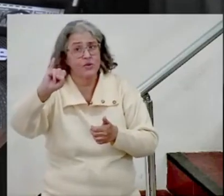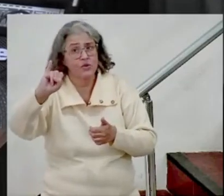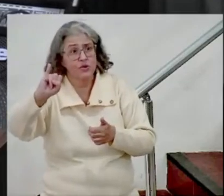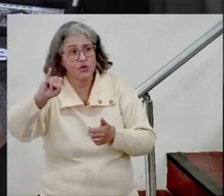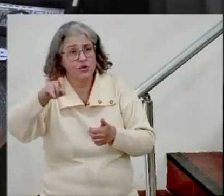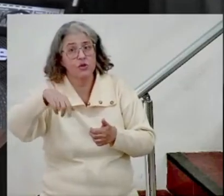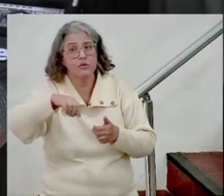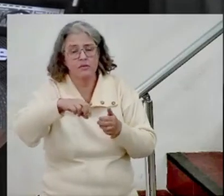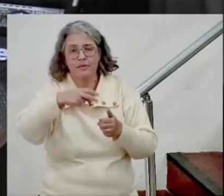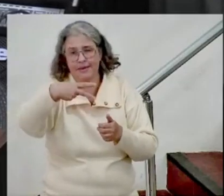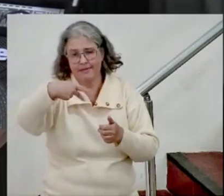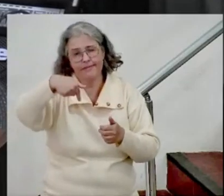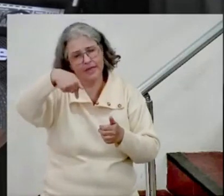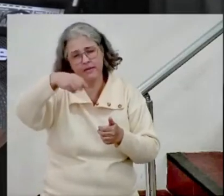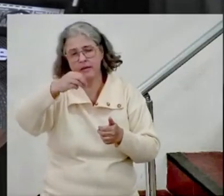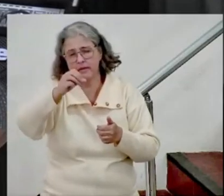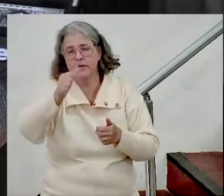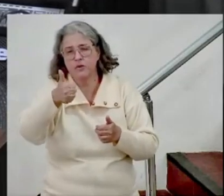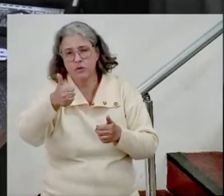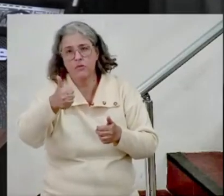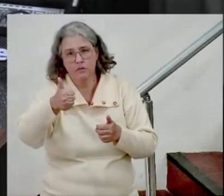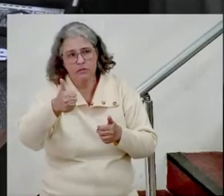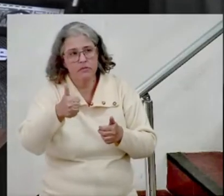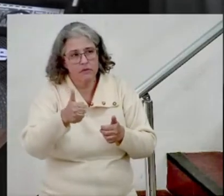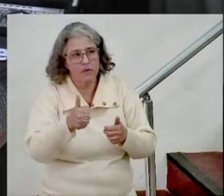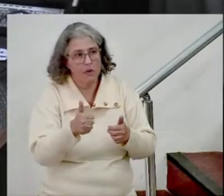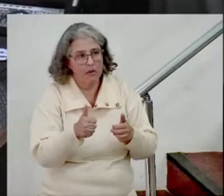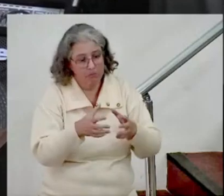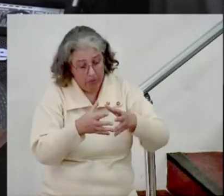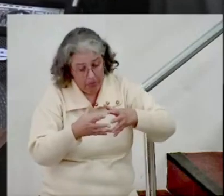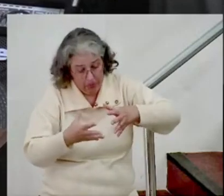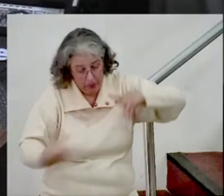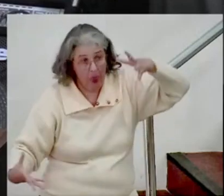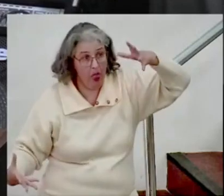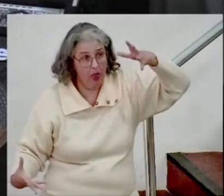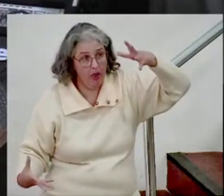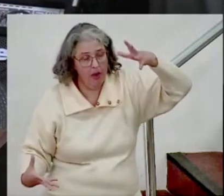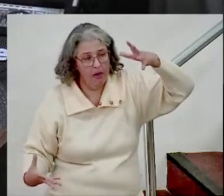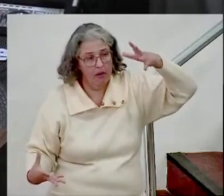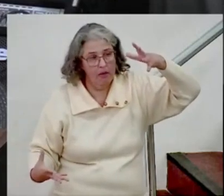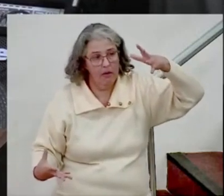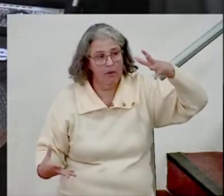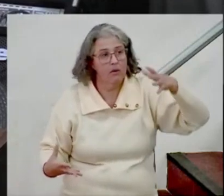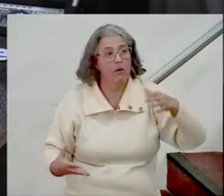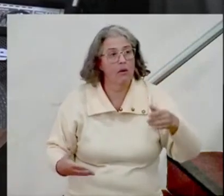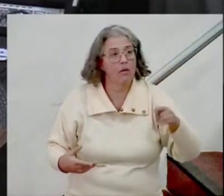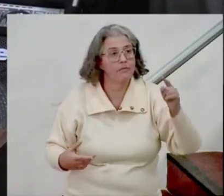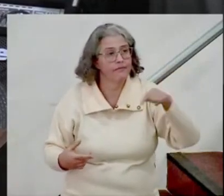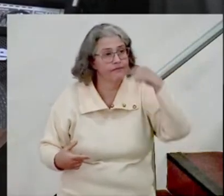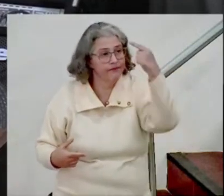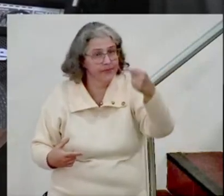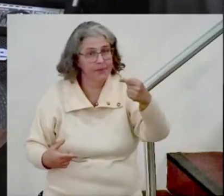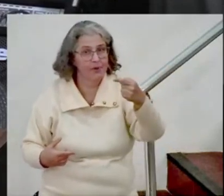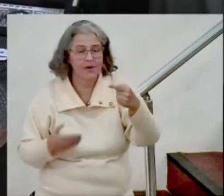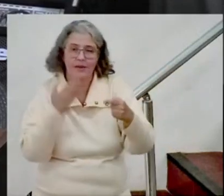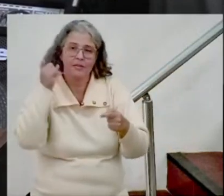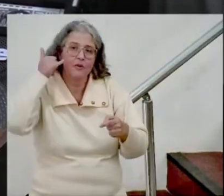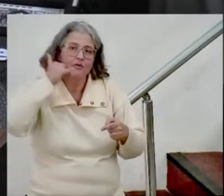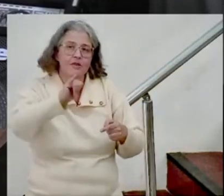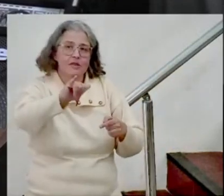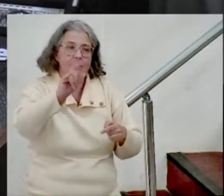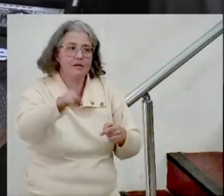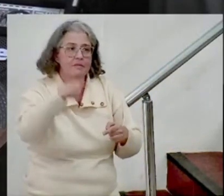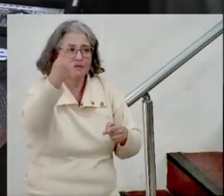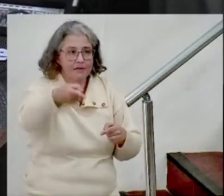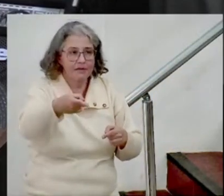uma olhadinha. Na época de Salomão, alguns anos mais tarde, na época do Acás, depois quando a profecia se cumpre e depois nos